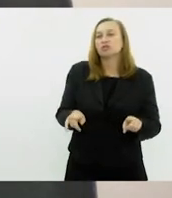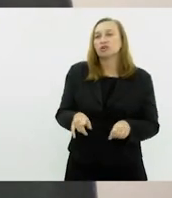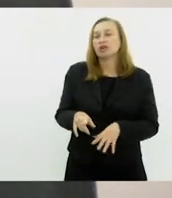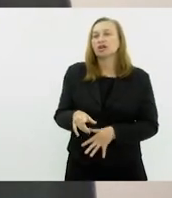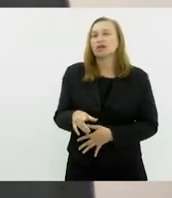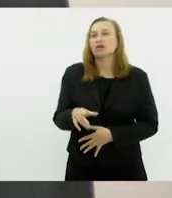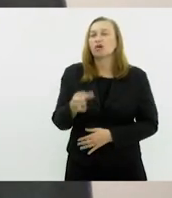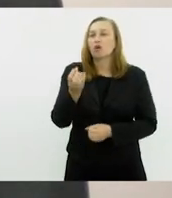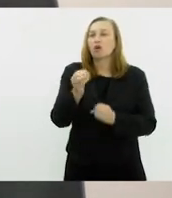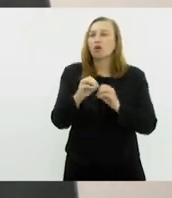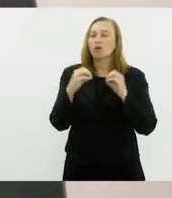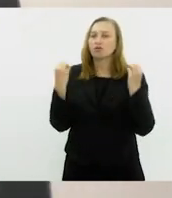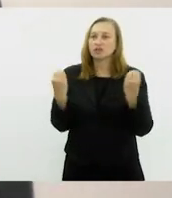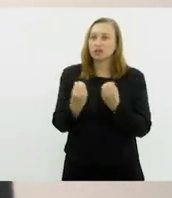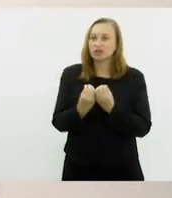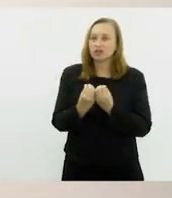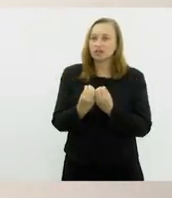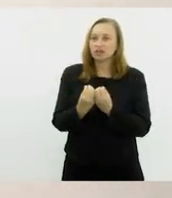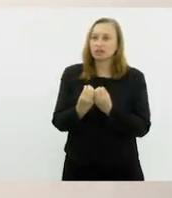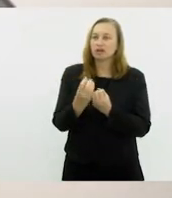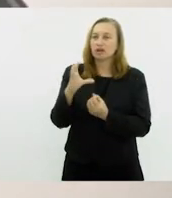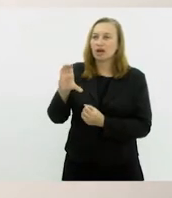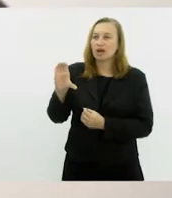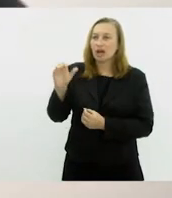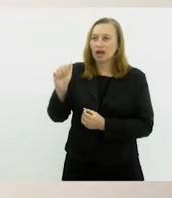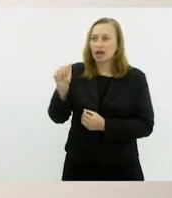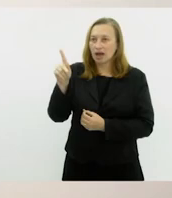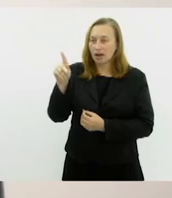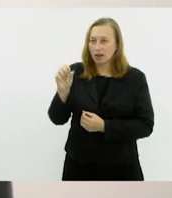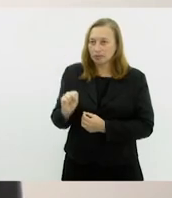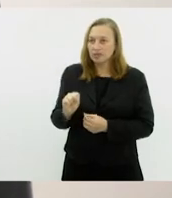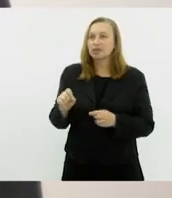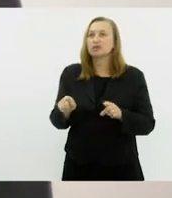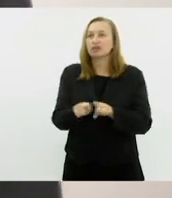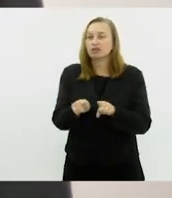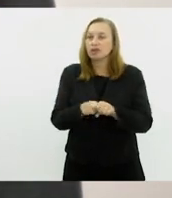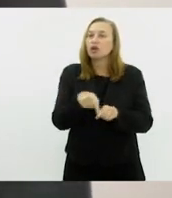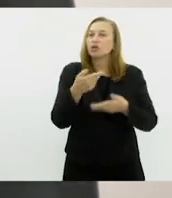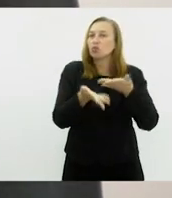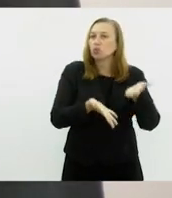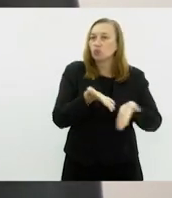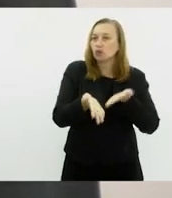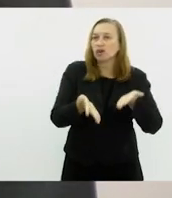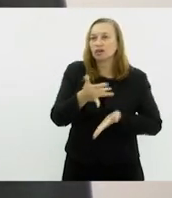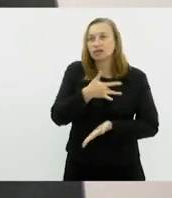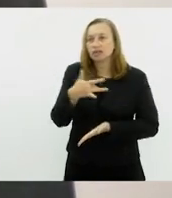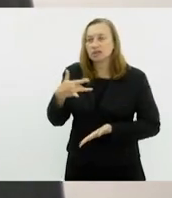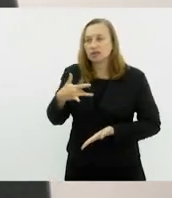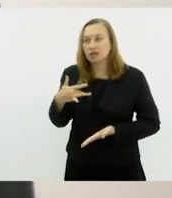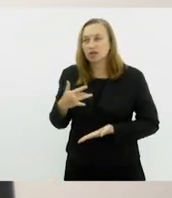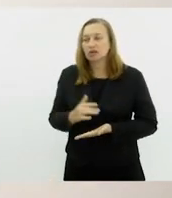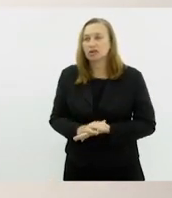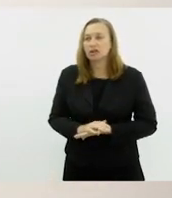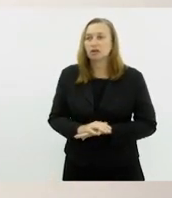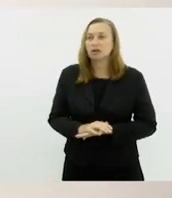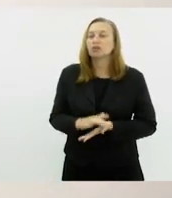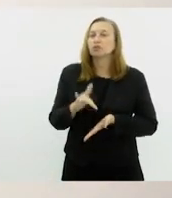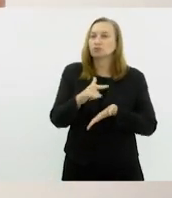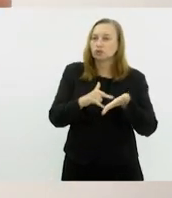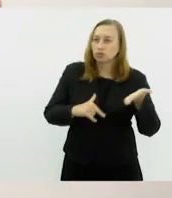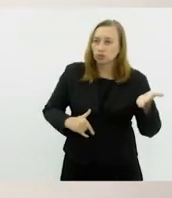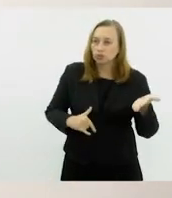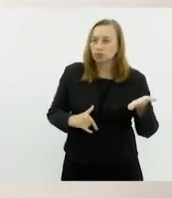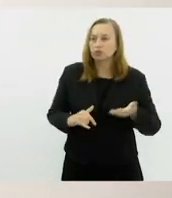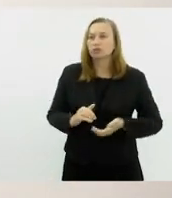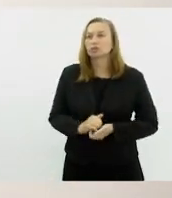e temos outras outras o cuidado com saúde né Eh documentação